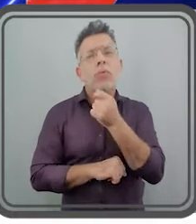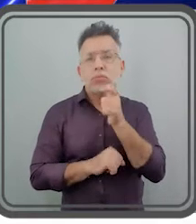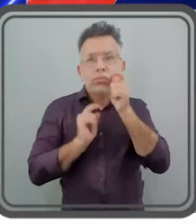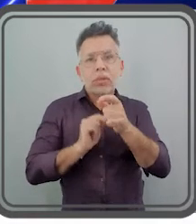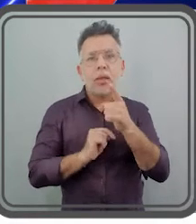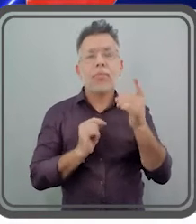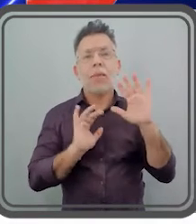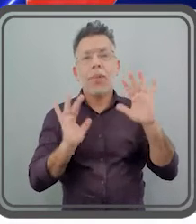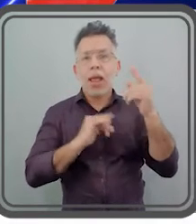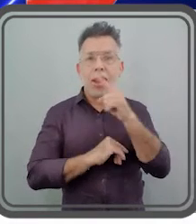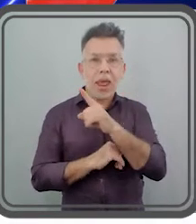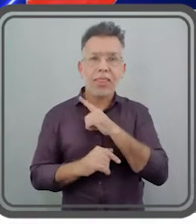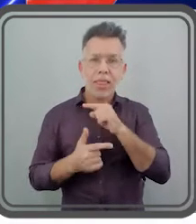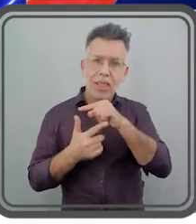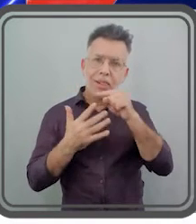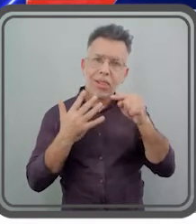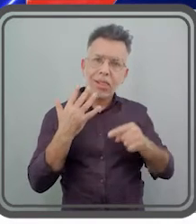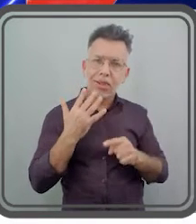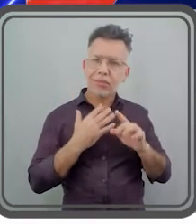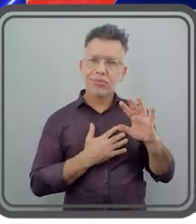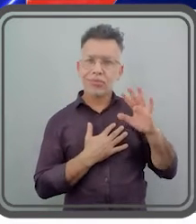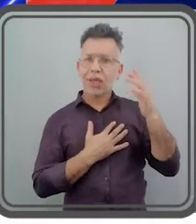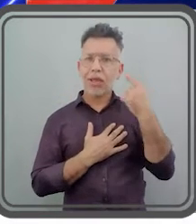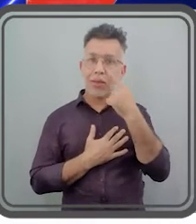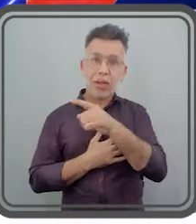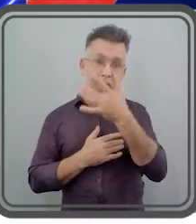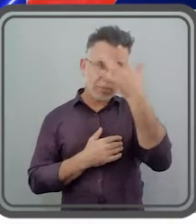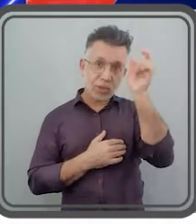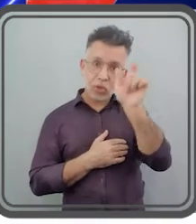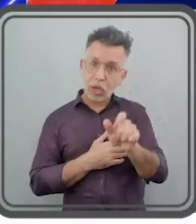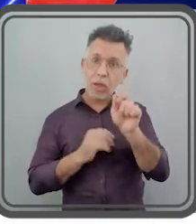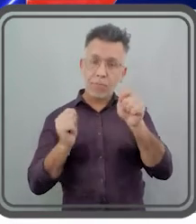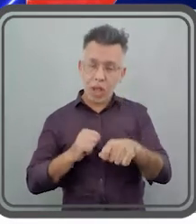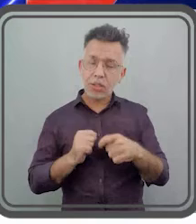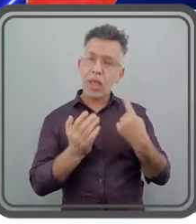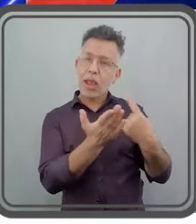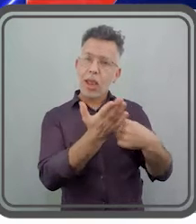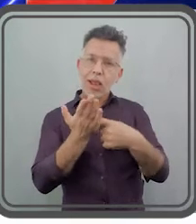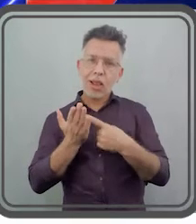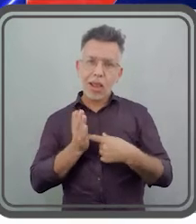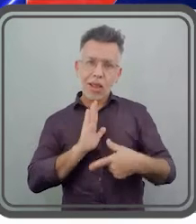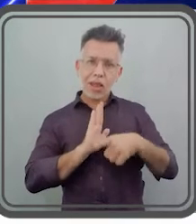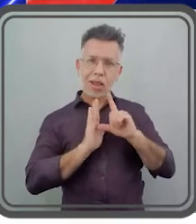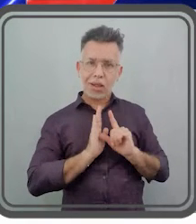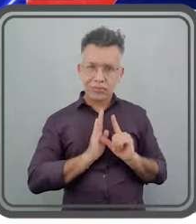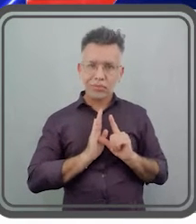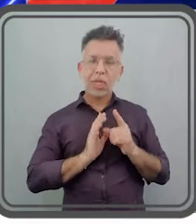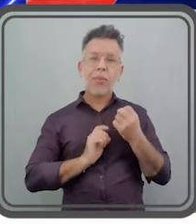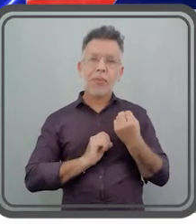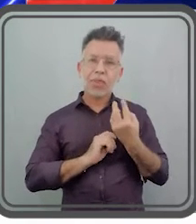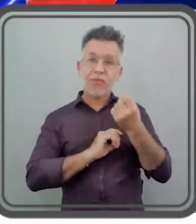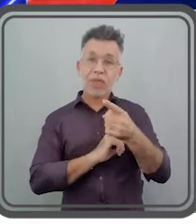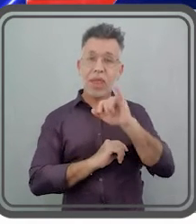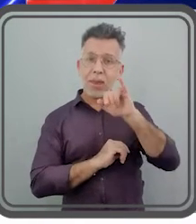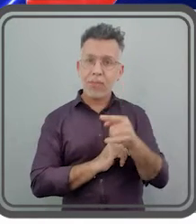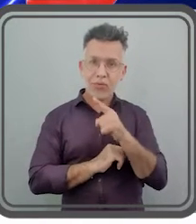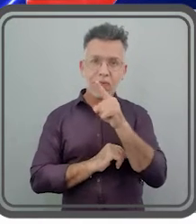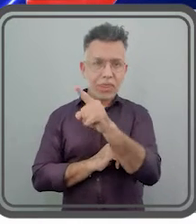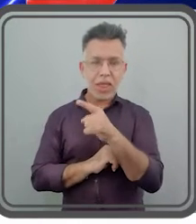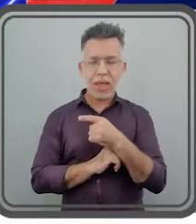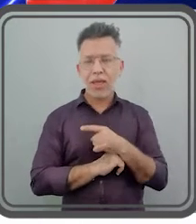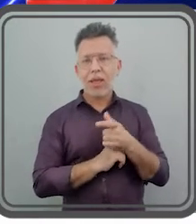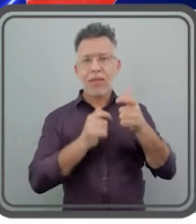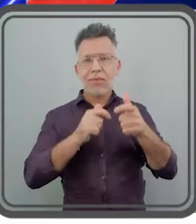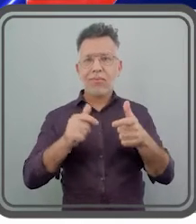traz atrações que eu possa no Rio de Janeiro e lá vai ter uma série de atrações que as pessoas podem frente programar para poder viajar e aproveitar